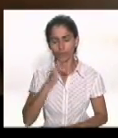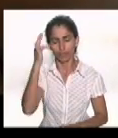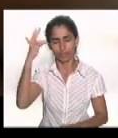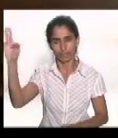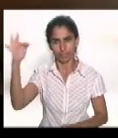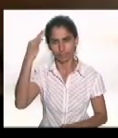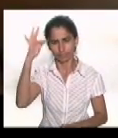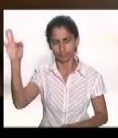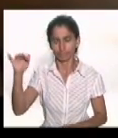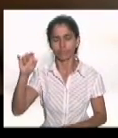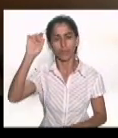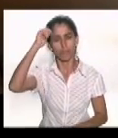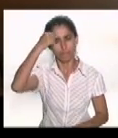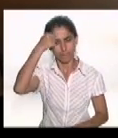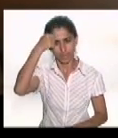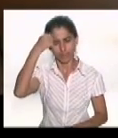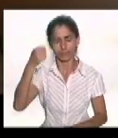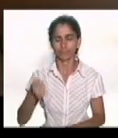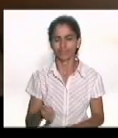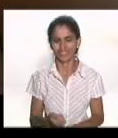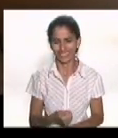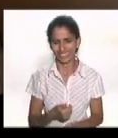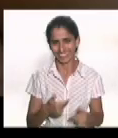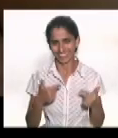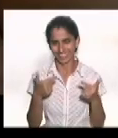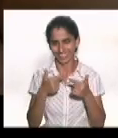a filosofia Black.